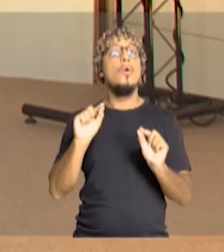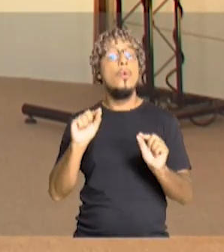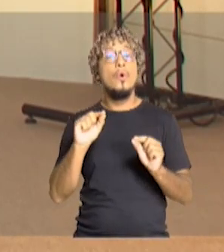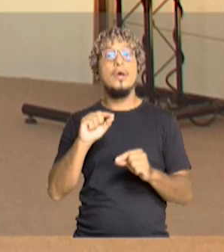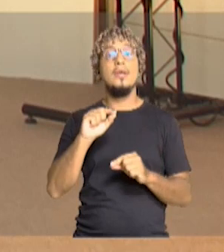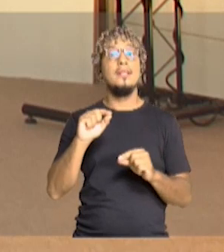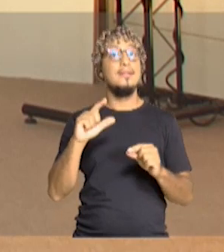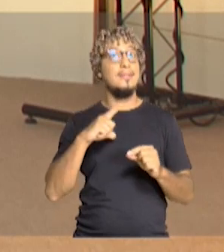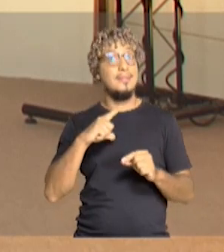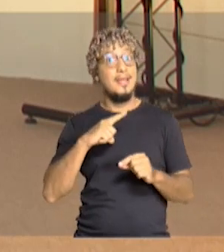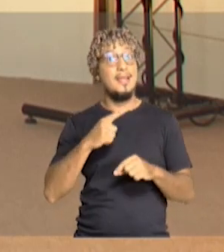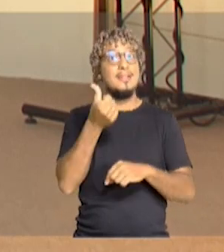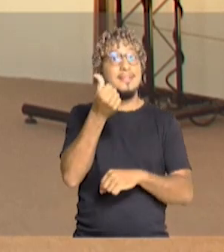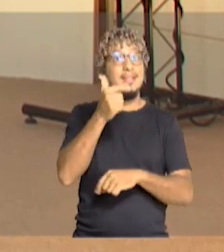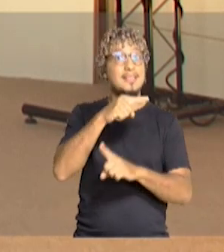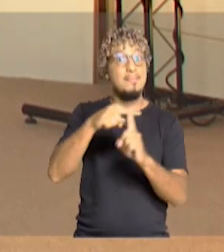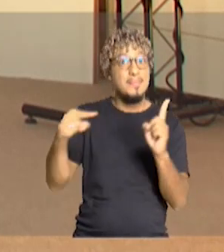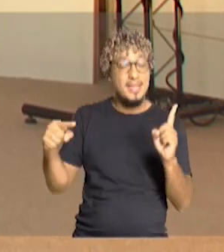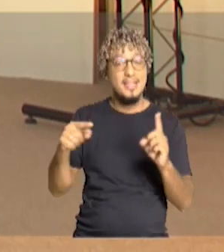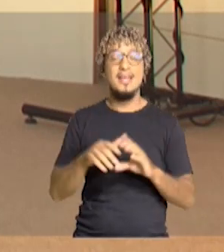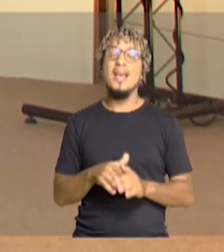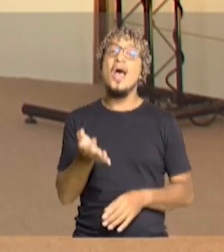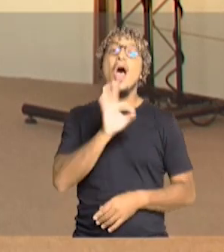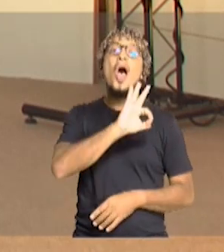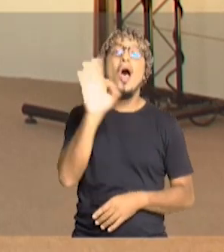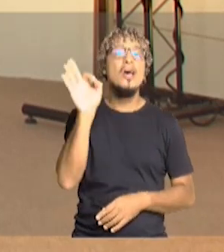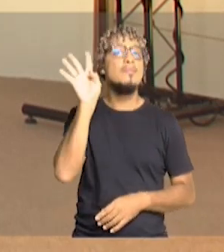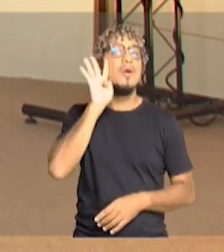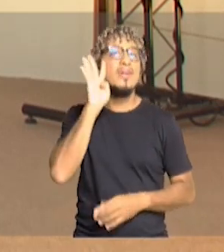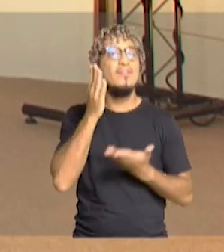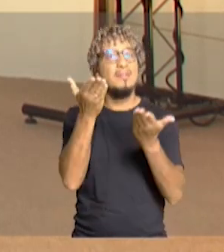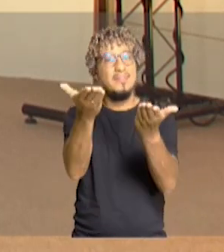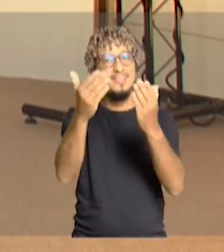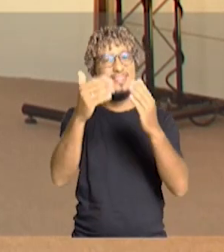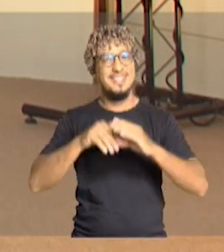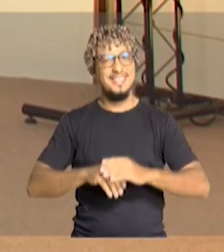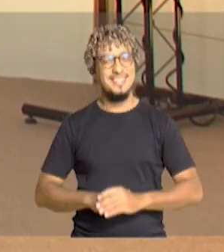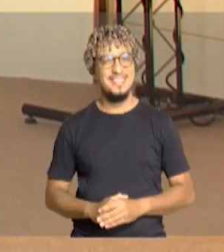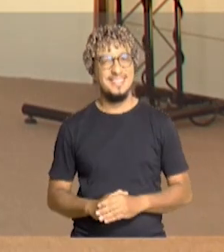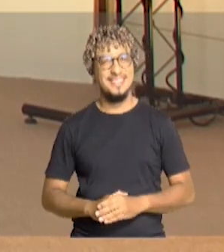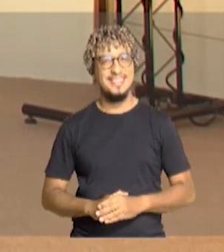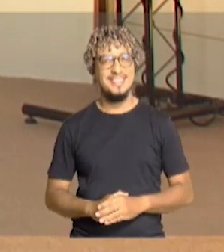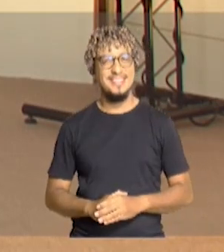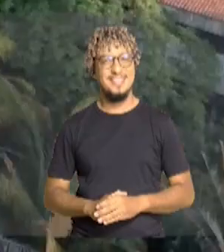jtv às 18:30 uma ótima quarta-feira para você